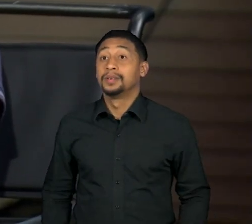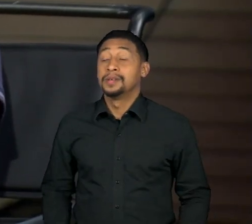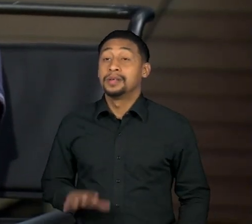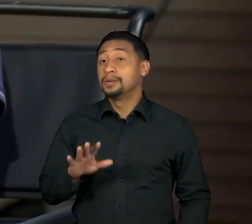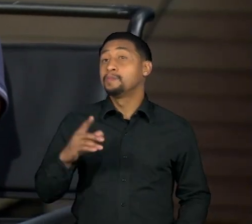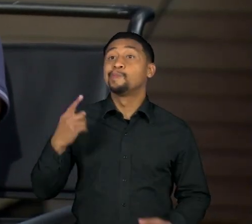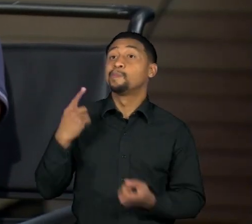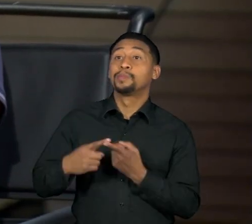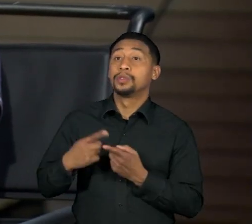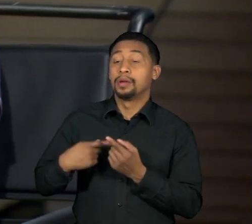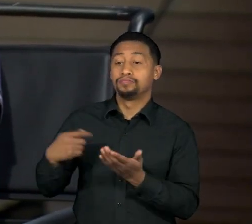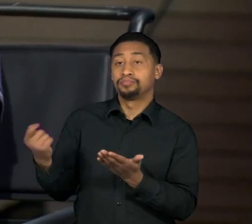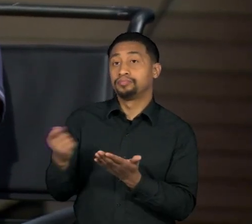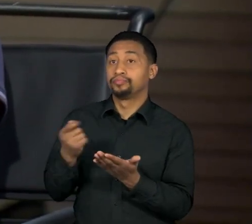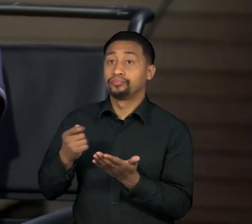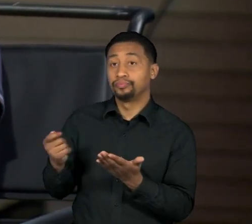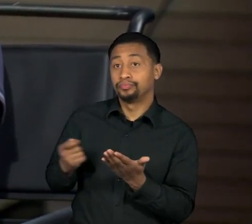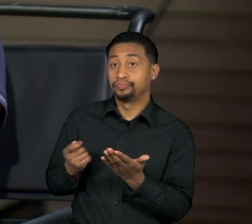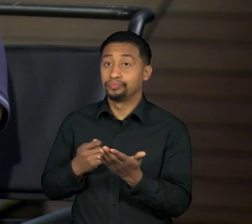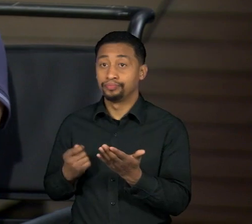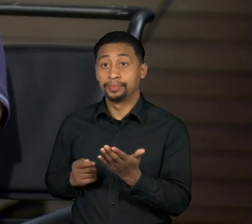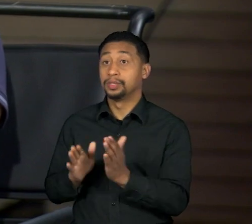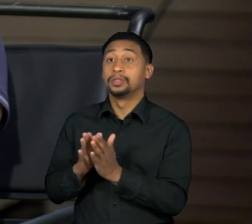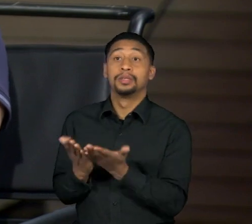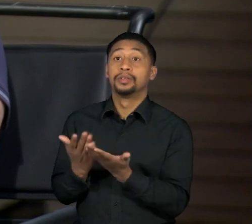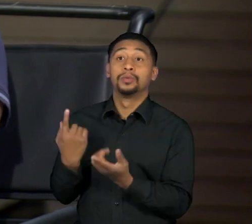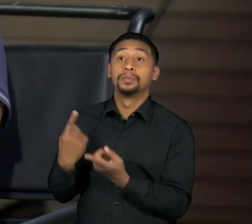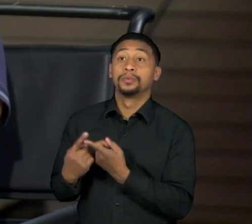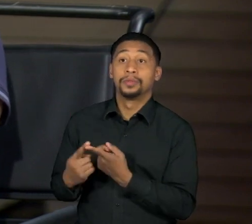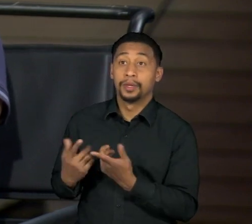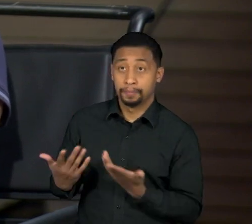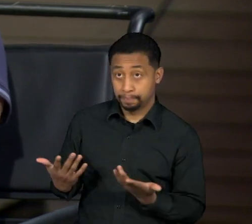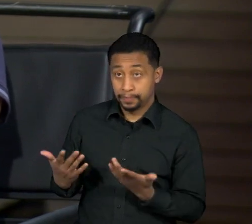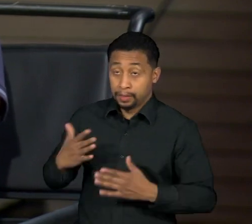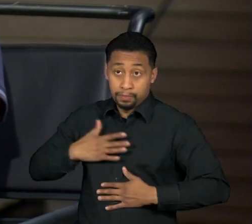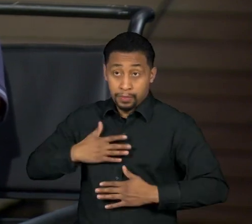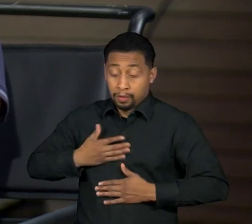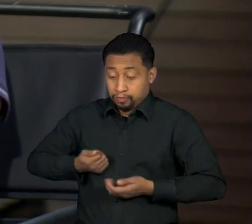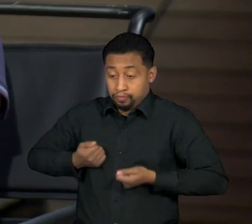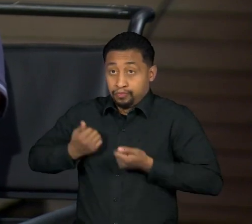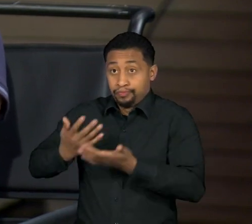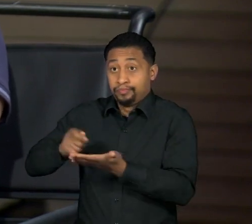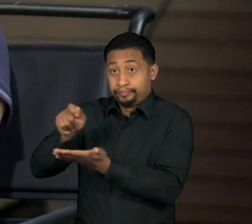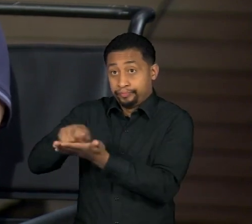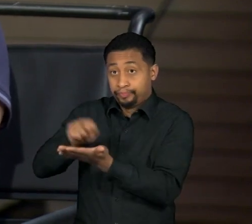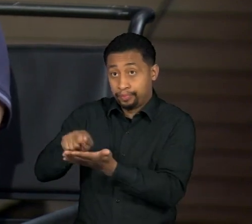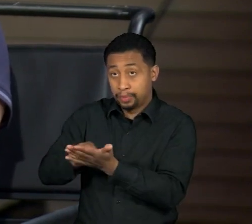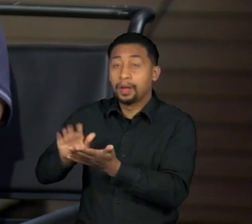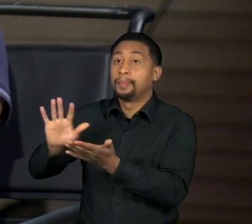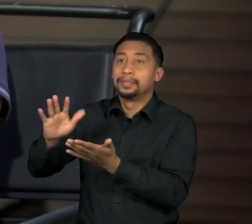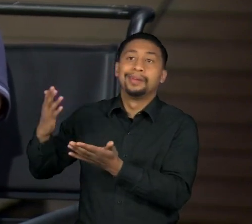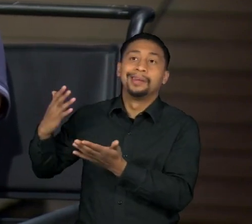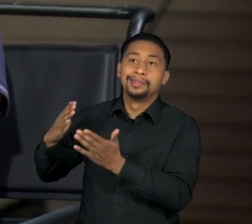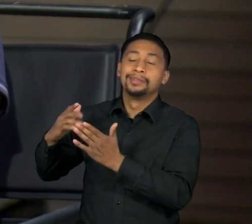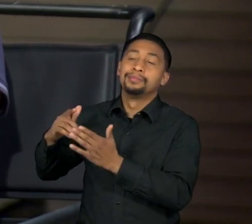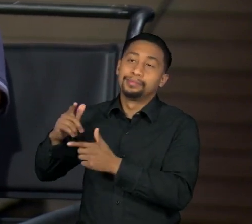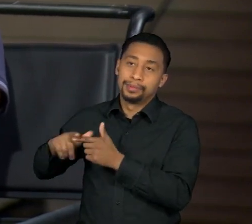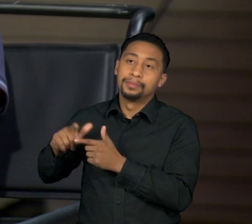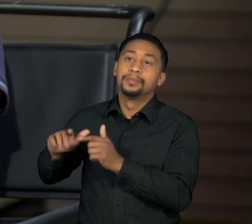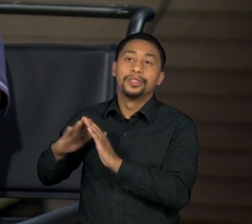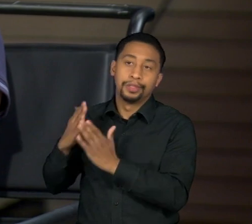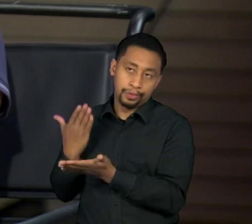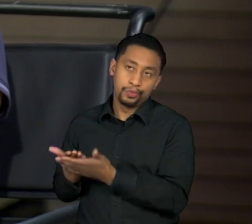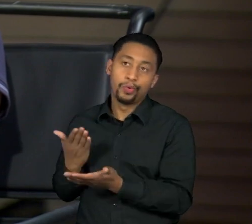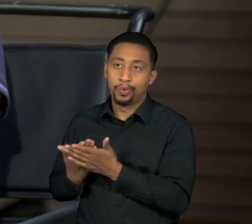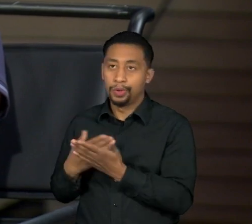esse livro? E aí vem uma parte minha, tá? Desde pequeno eu tive muito problema, inclusive na escola, com TDAH e dislexia.